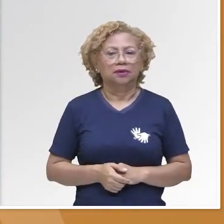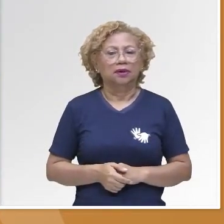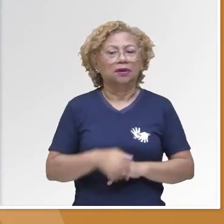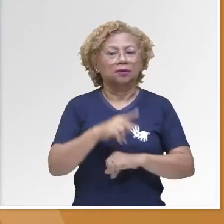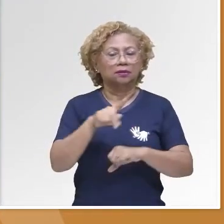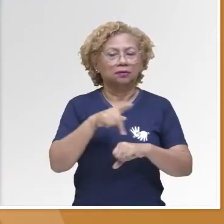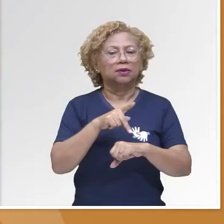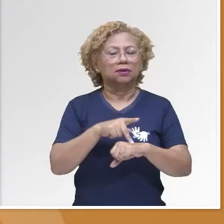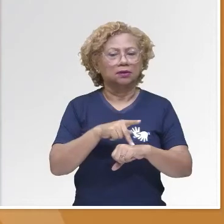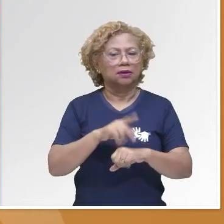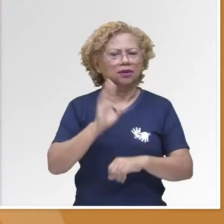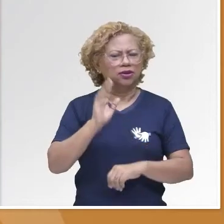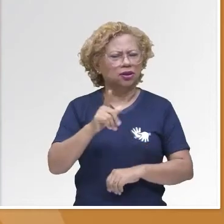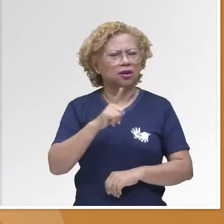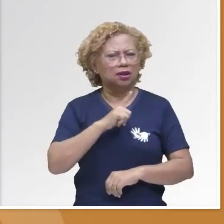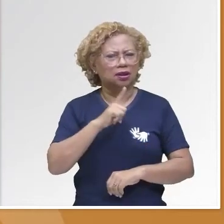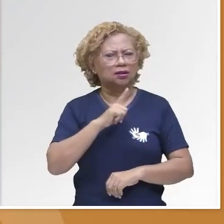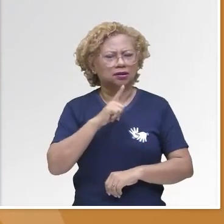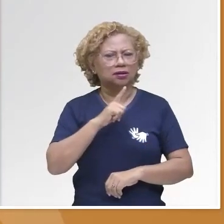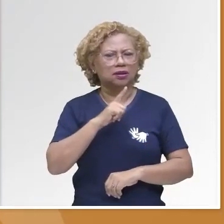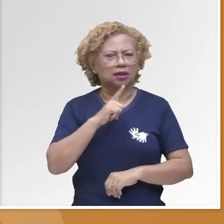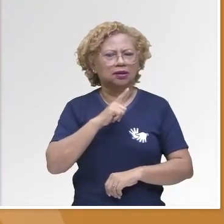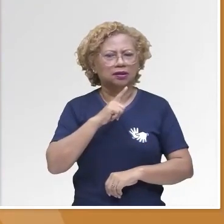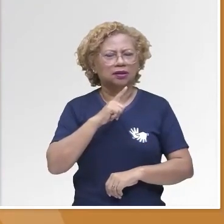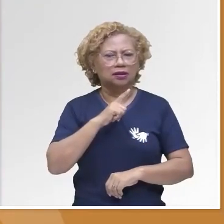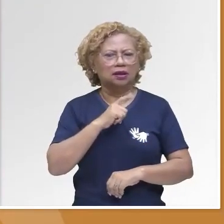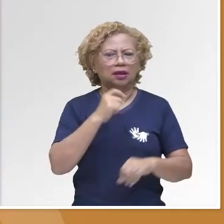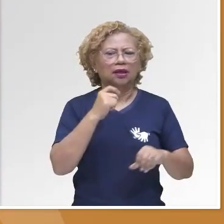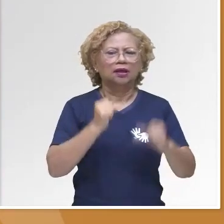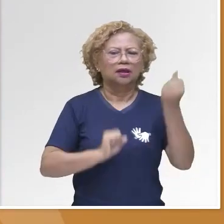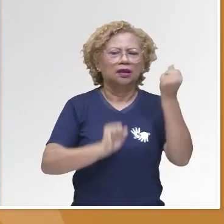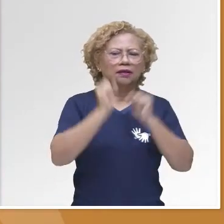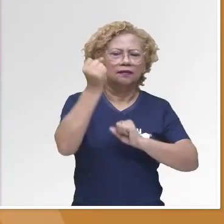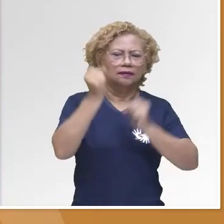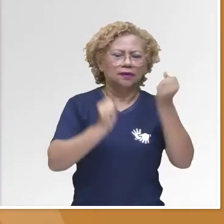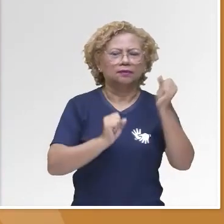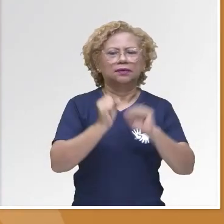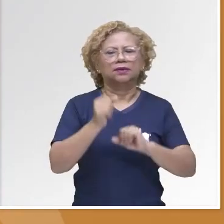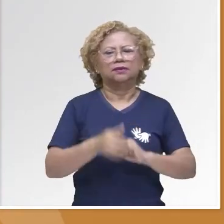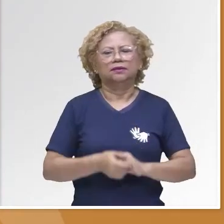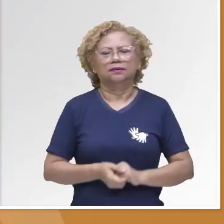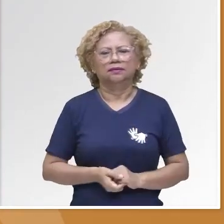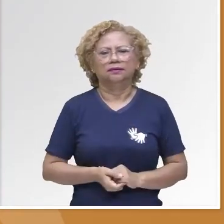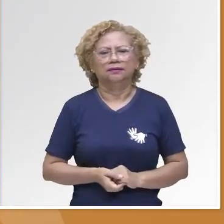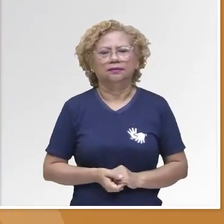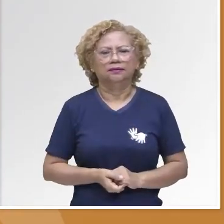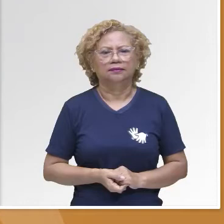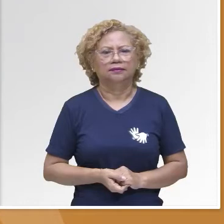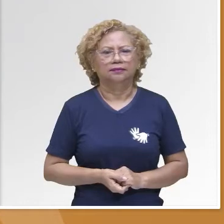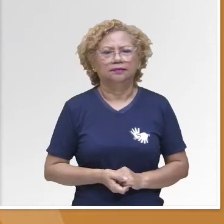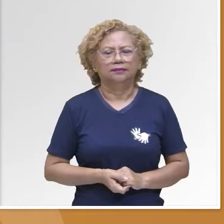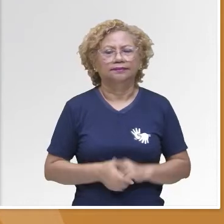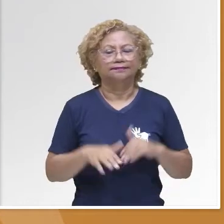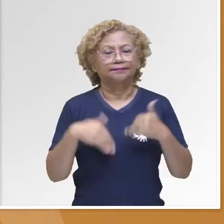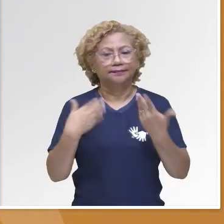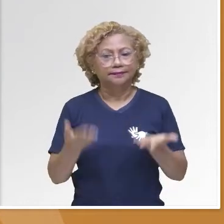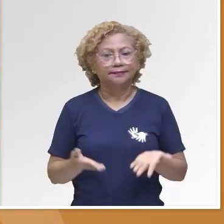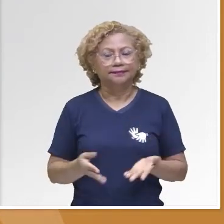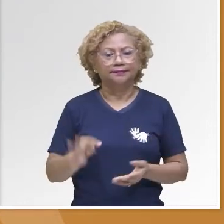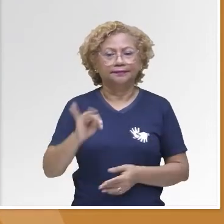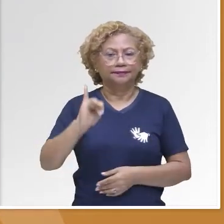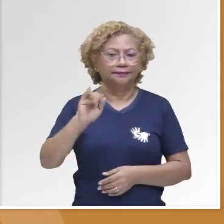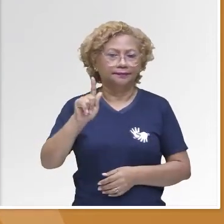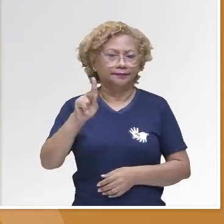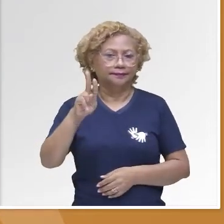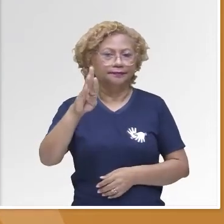têm a presença dessas indústrias tipicamente japonesas, ok? Então, os tigres